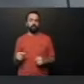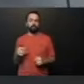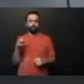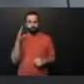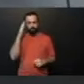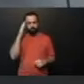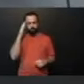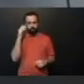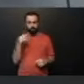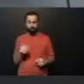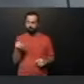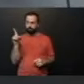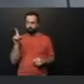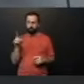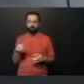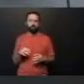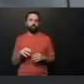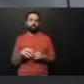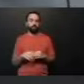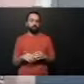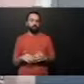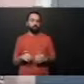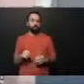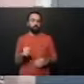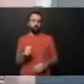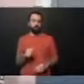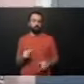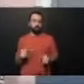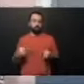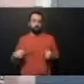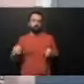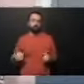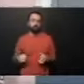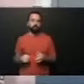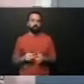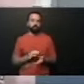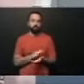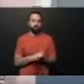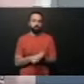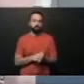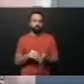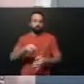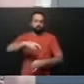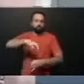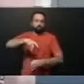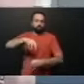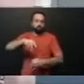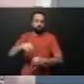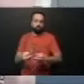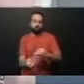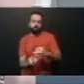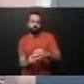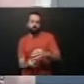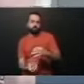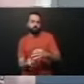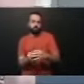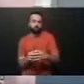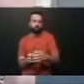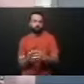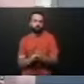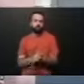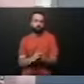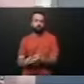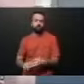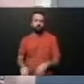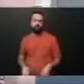morango, deixa ele um pouquinho de molho, lava, né? Lavar bem as mãos antes de manusear esses ingredientes,